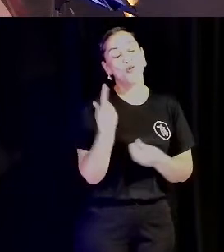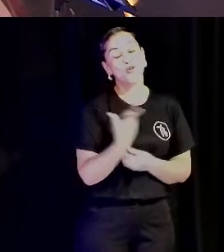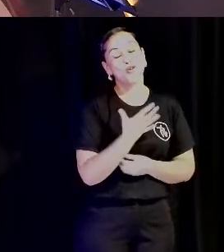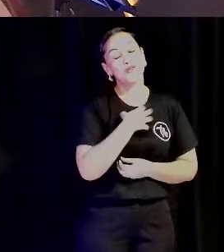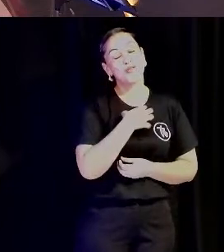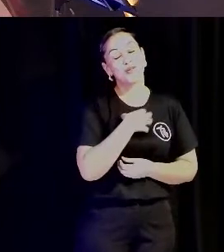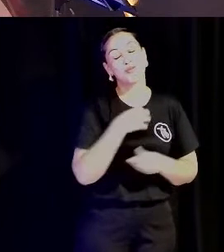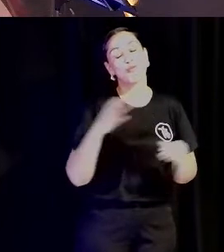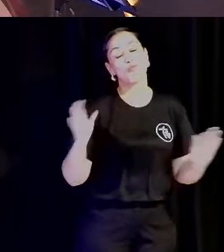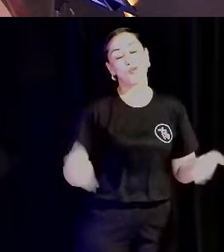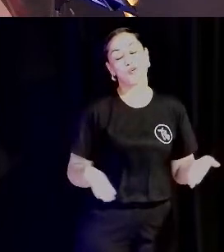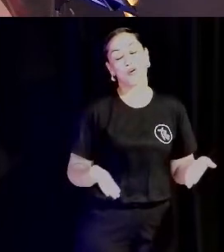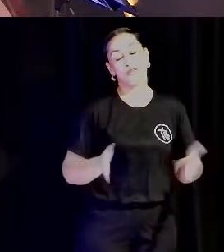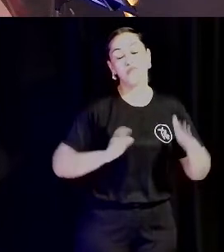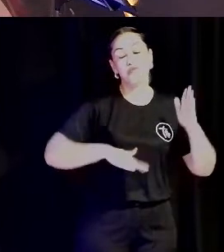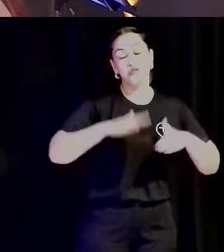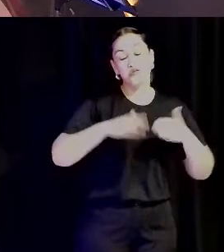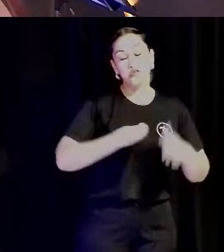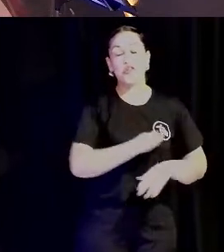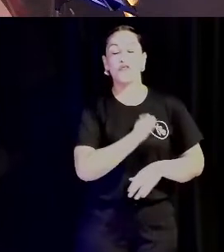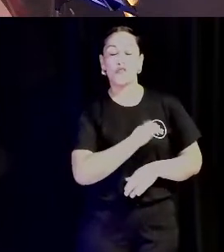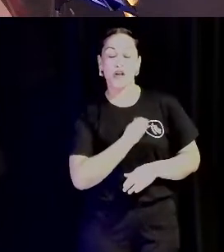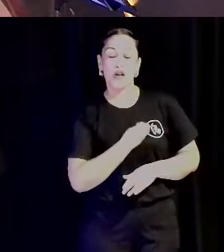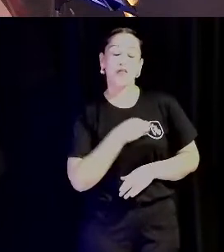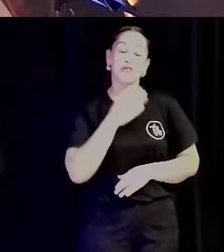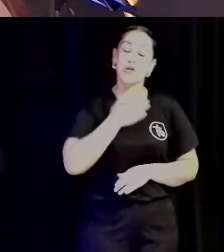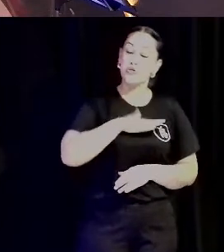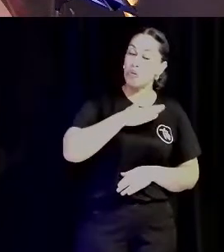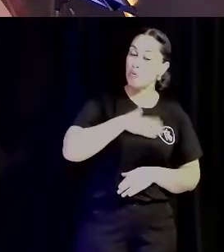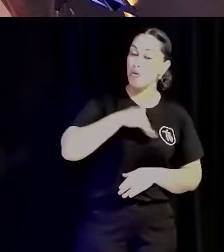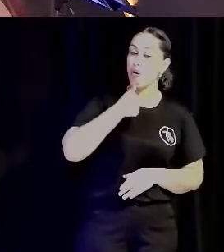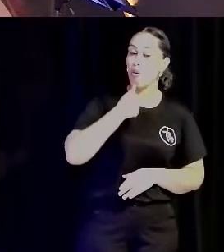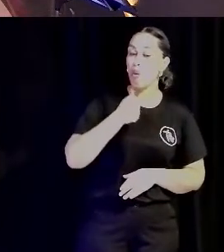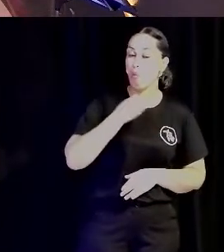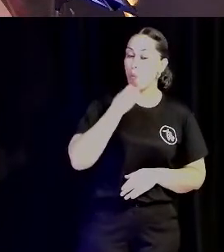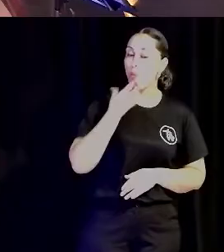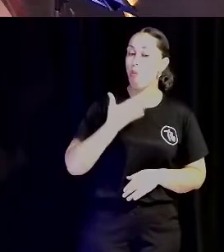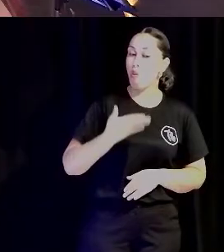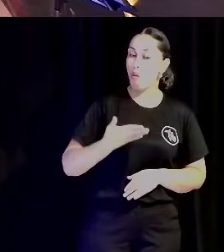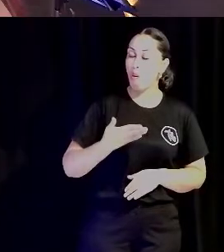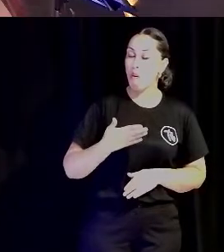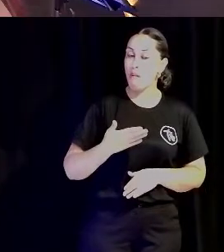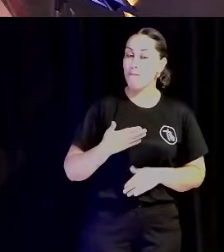é. E aí? Como fica?